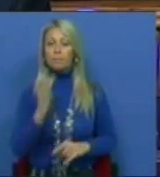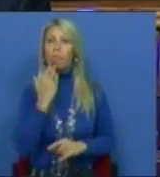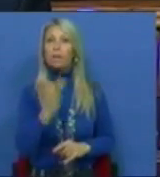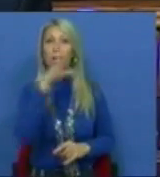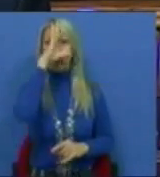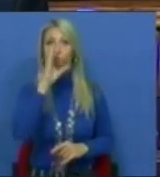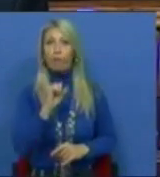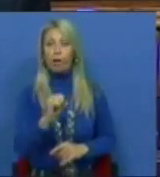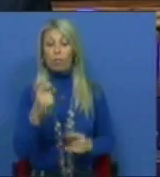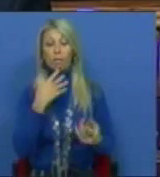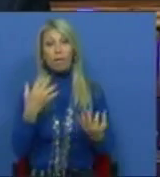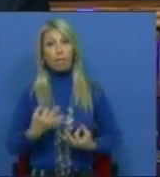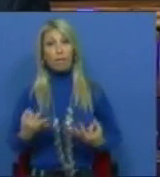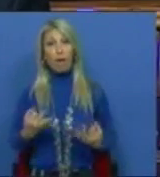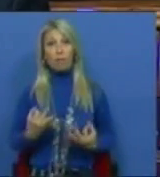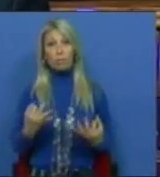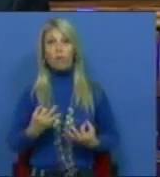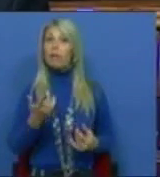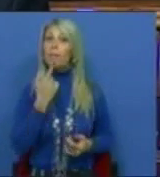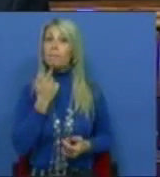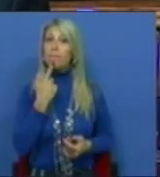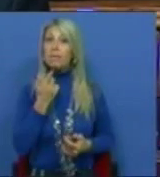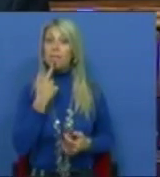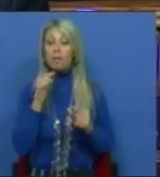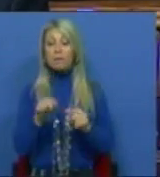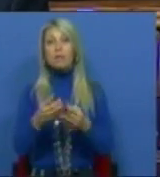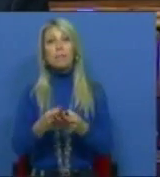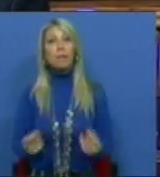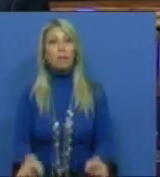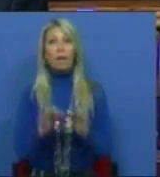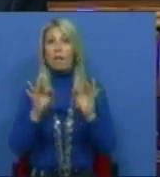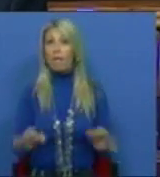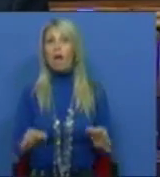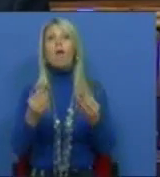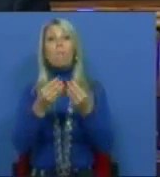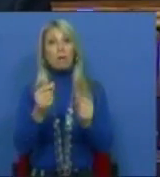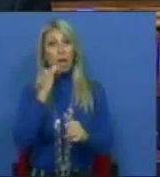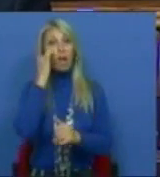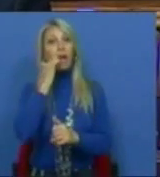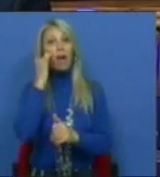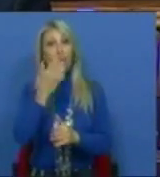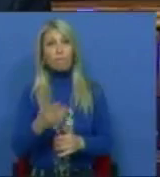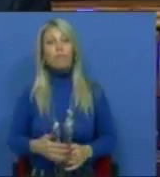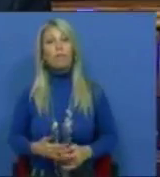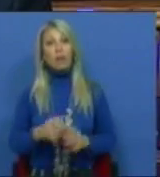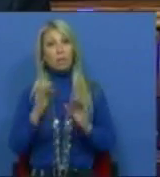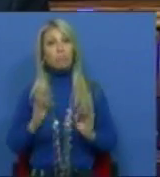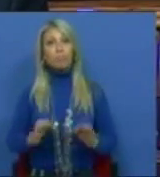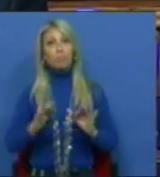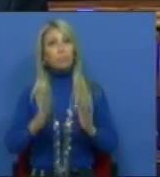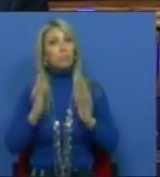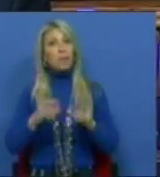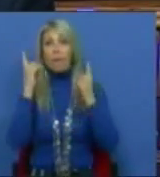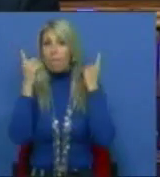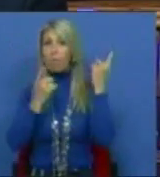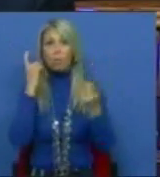ao Governo que, de facto, entendesse esta matéria como uma matéria grave e que deve ser absolutamente